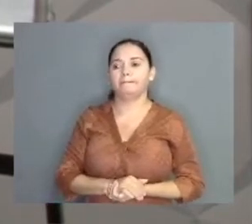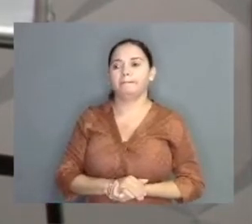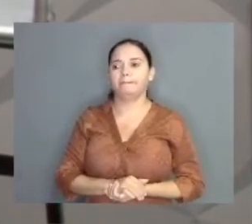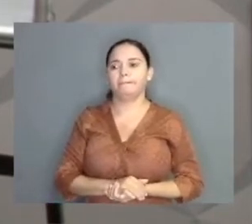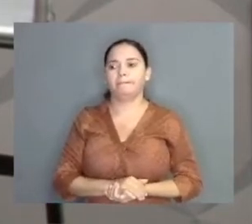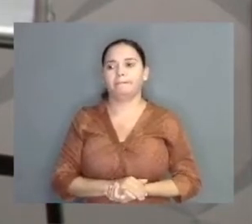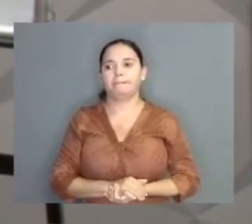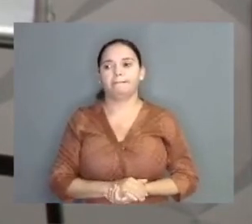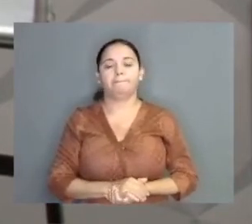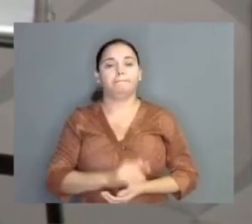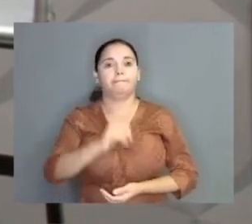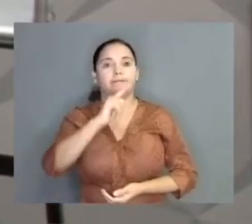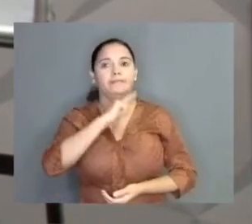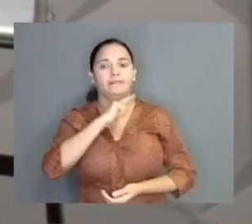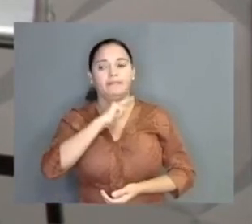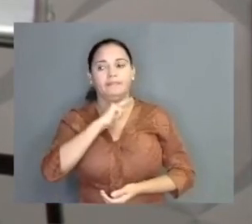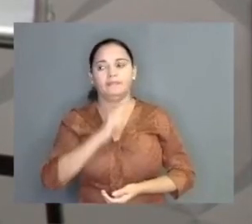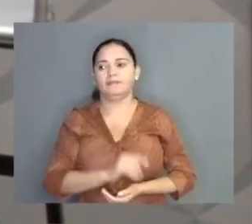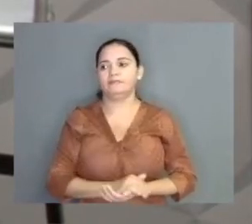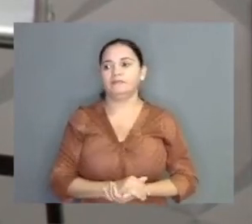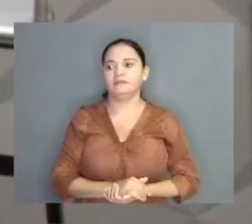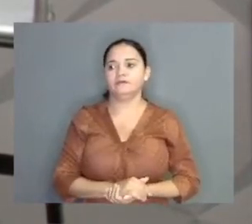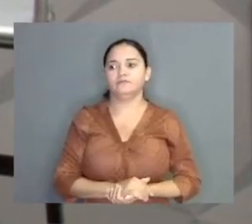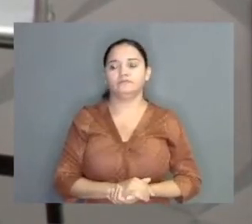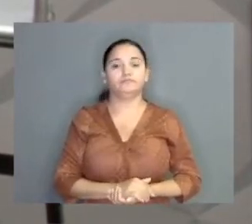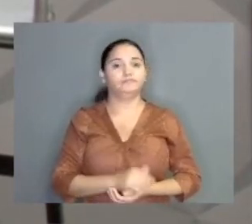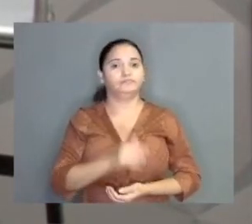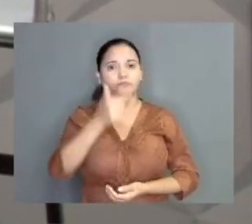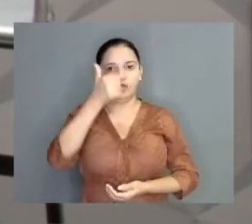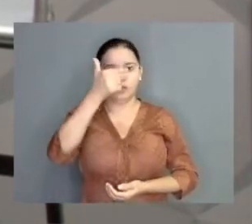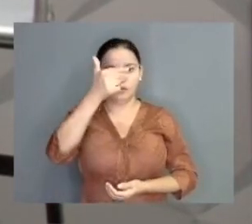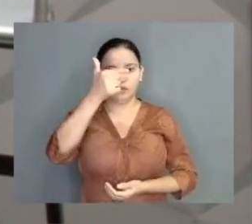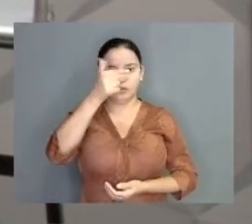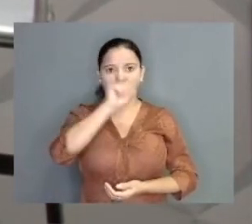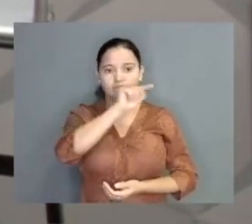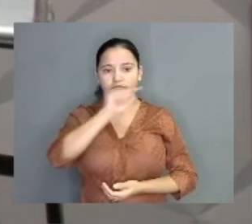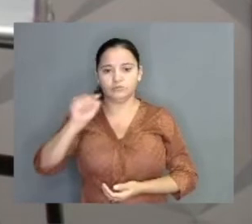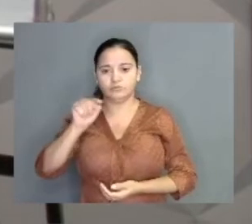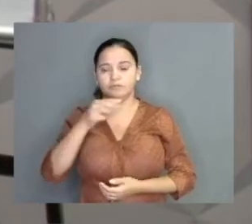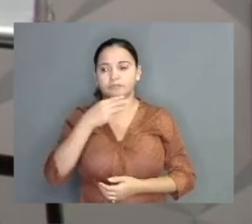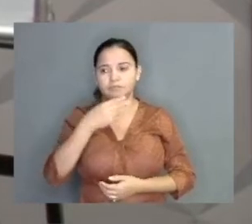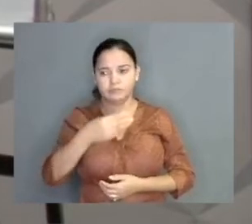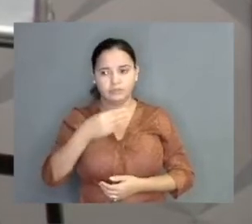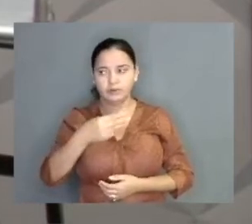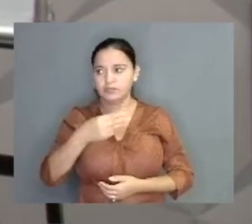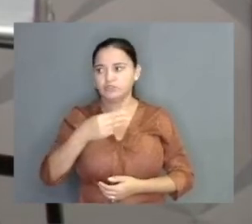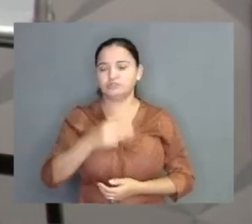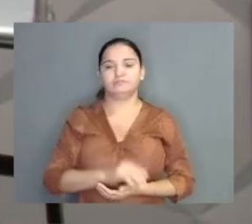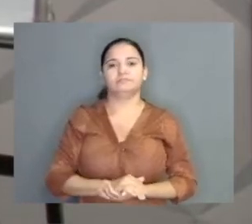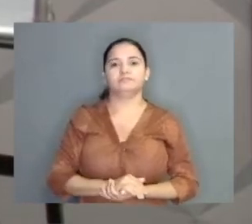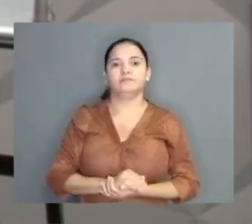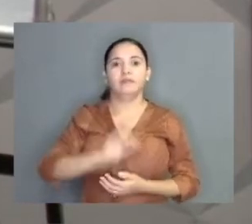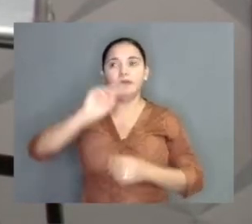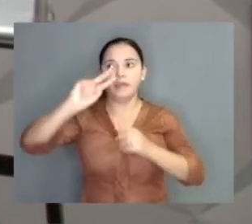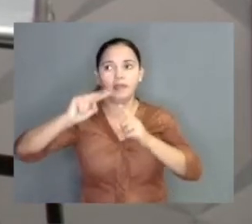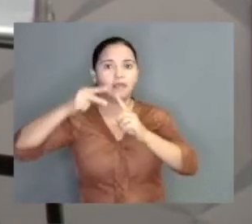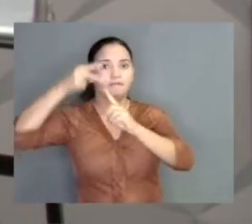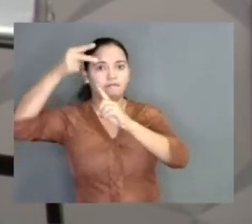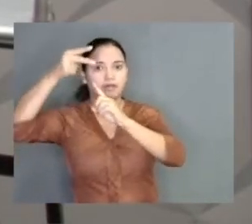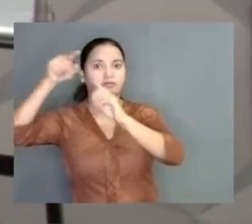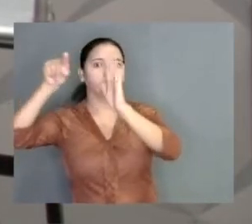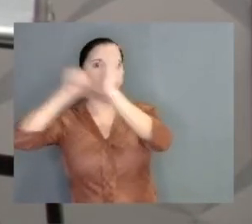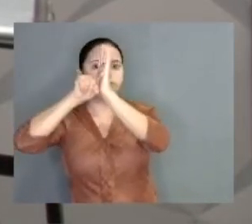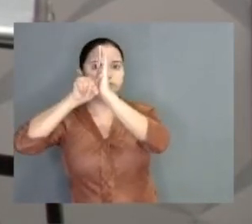Dois termos, que eu vou colocar aqui o 2 sobre 3, elevado a um expoente negativo.